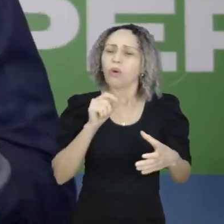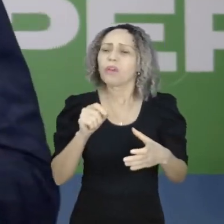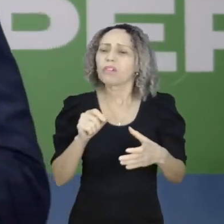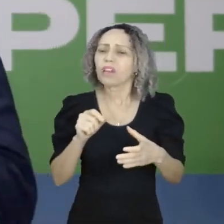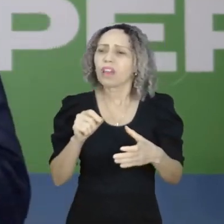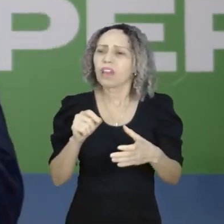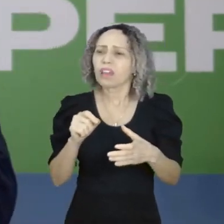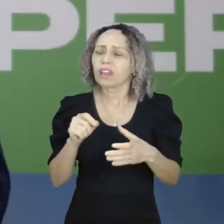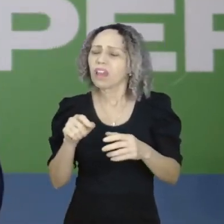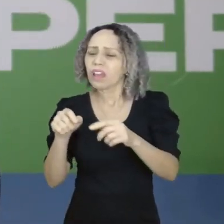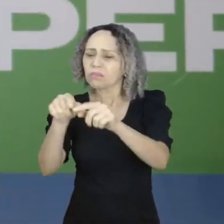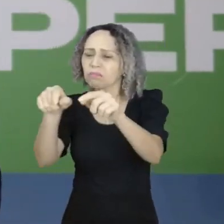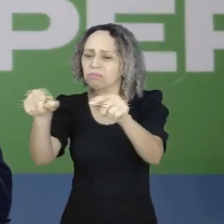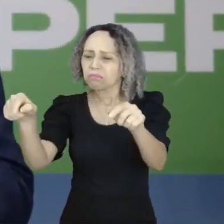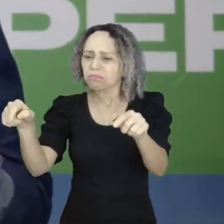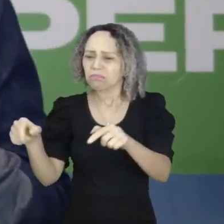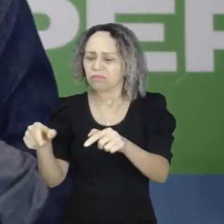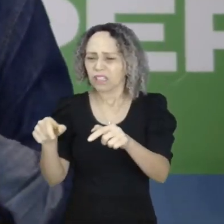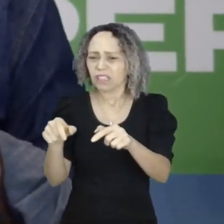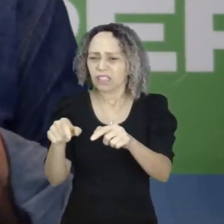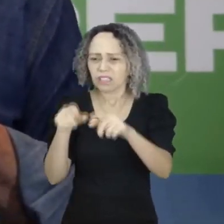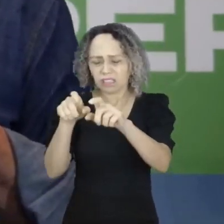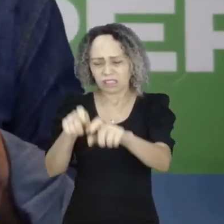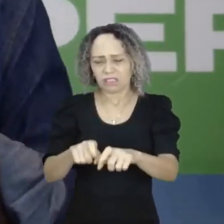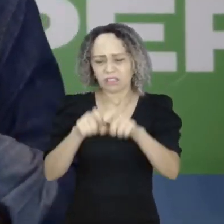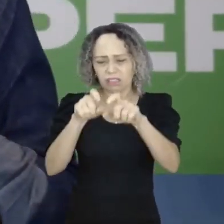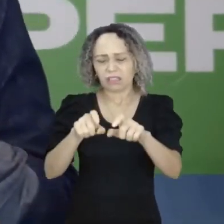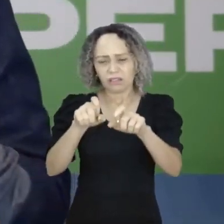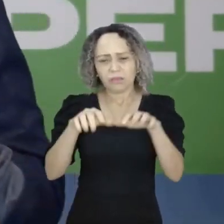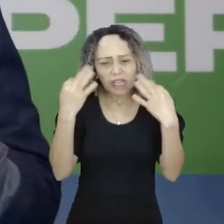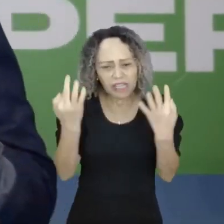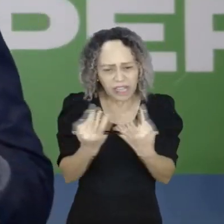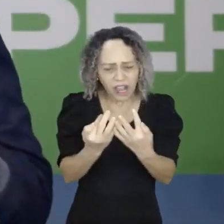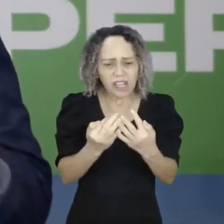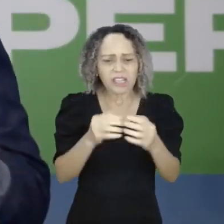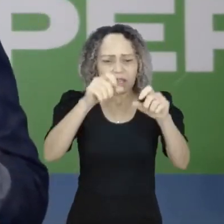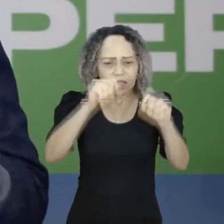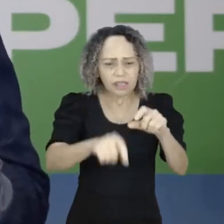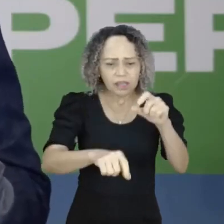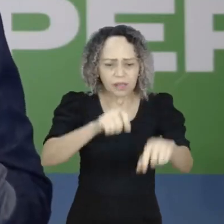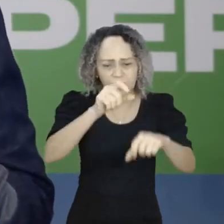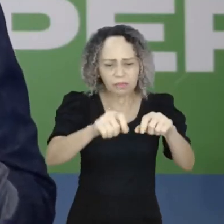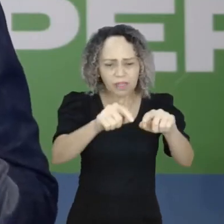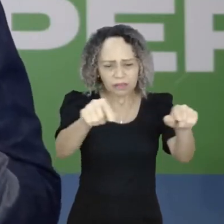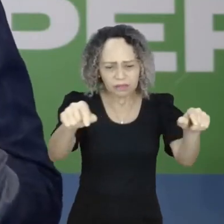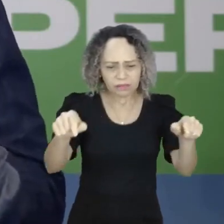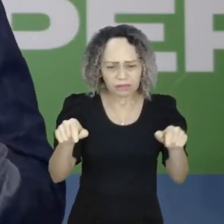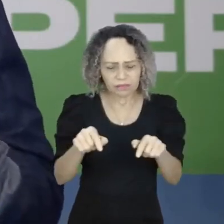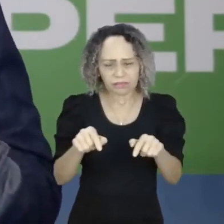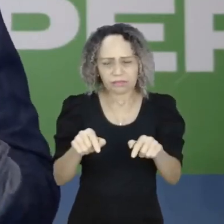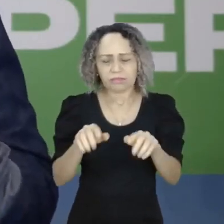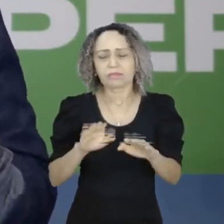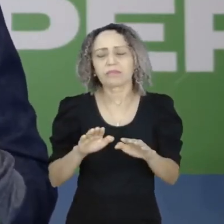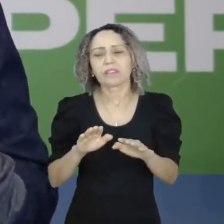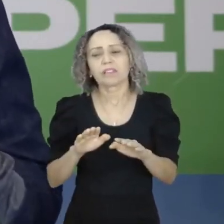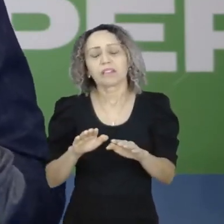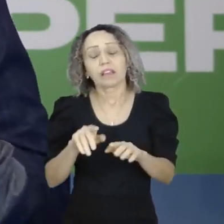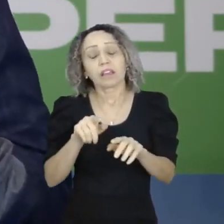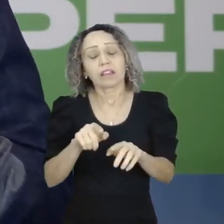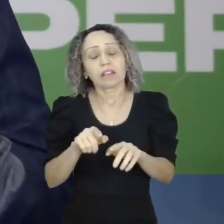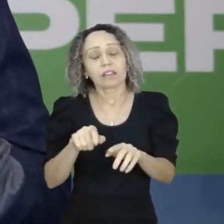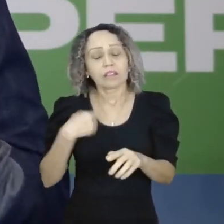a grande maioria da agricultura familiar. Então, nós temos que incentivar, colocar mais dinheiro para crédito, colocar mais dinheiro no